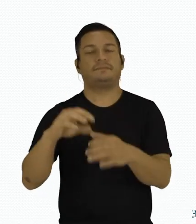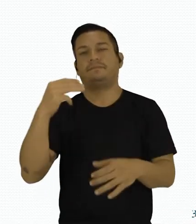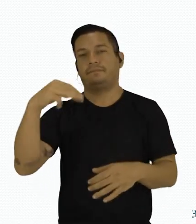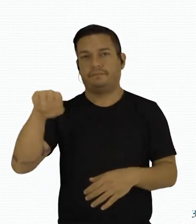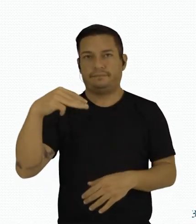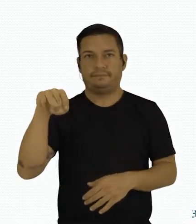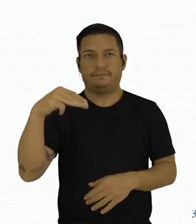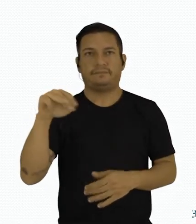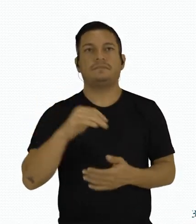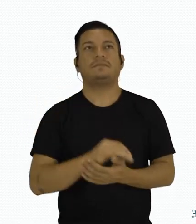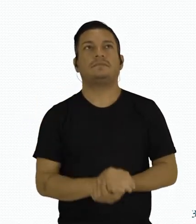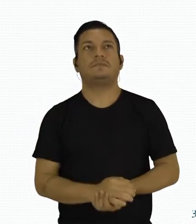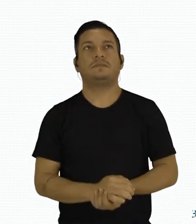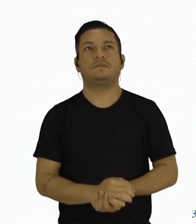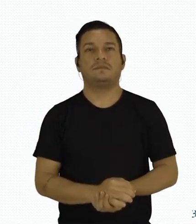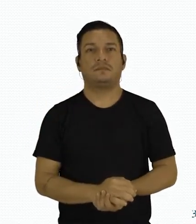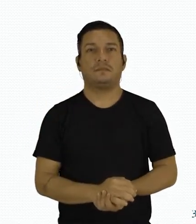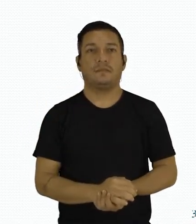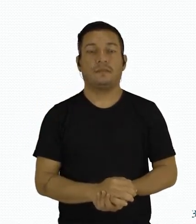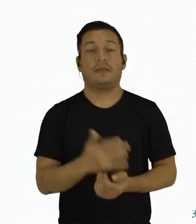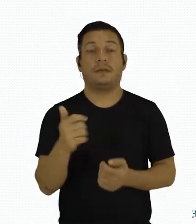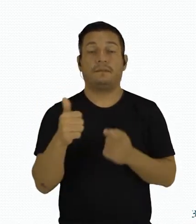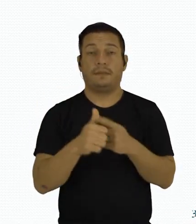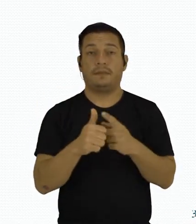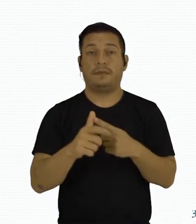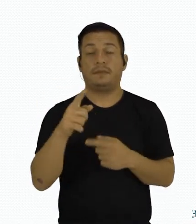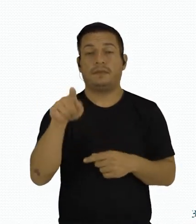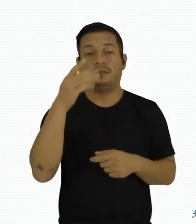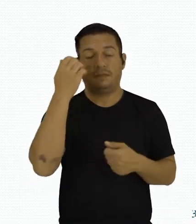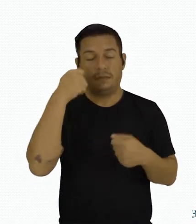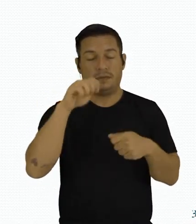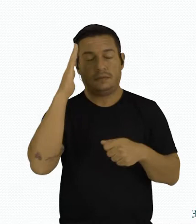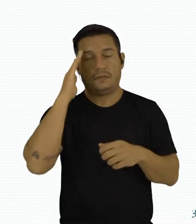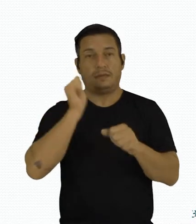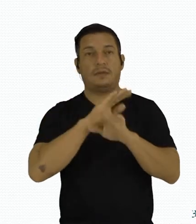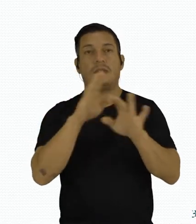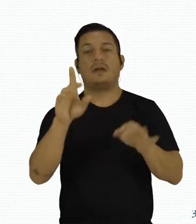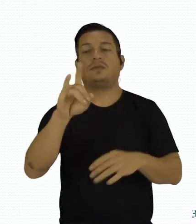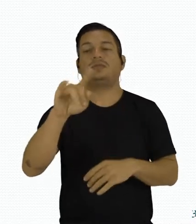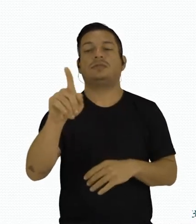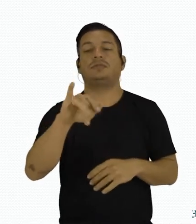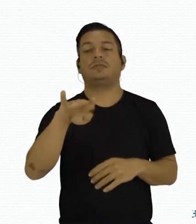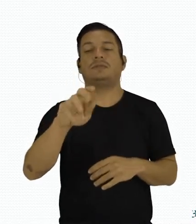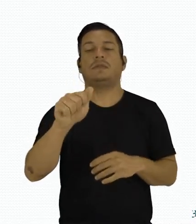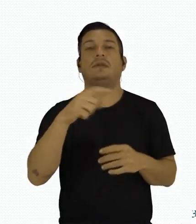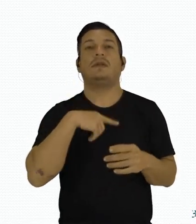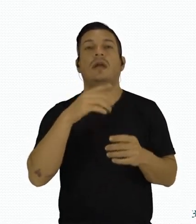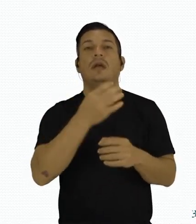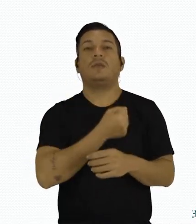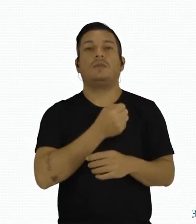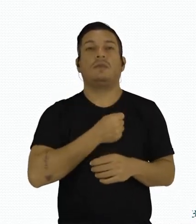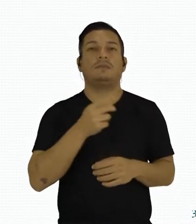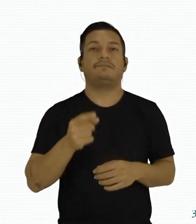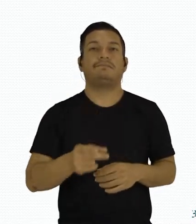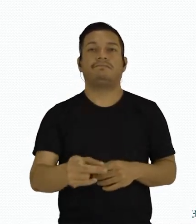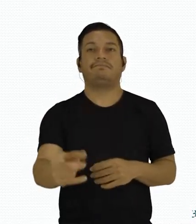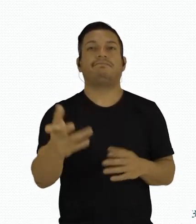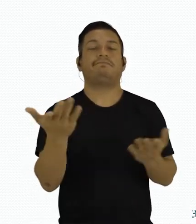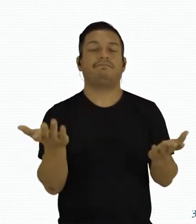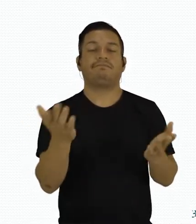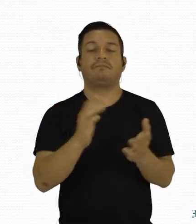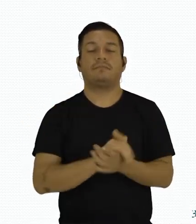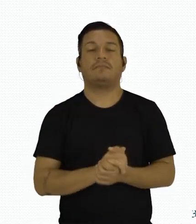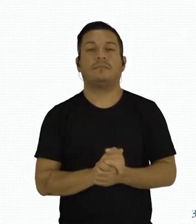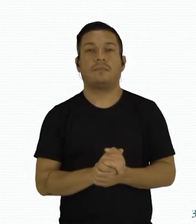matemática. Então, primeiramente, você tem que entender que dízimas periódicas são números infinitos e periódicos.